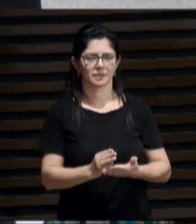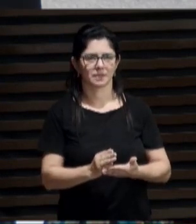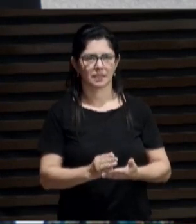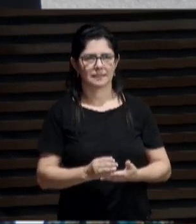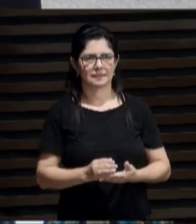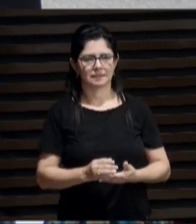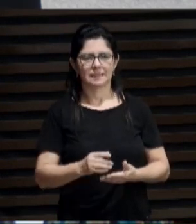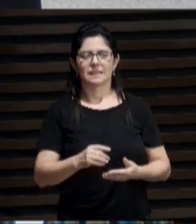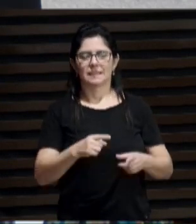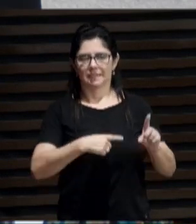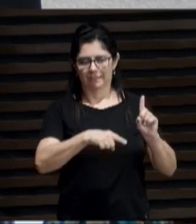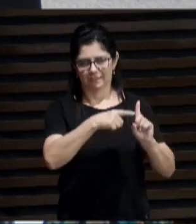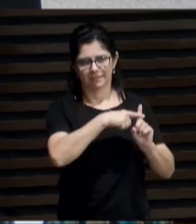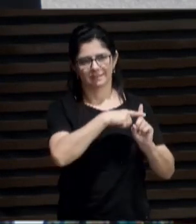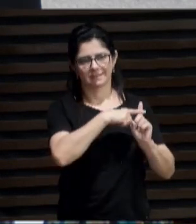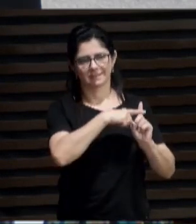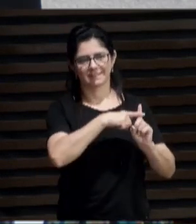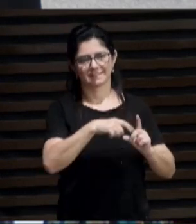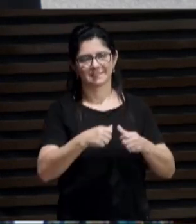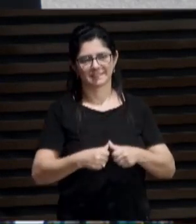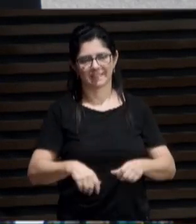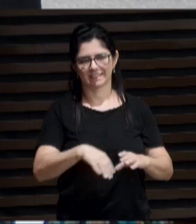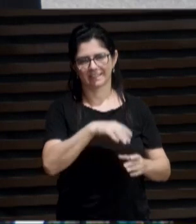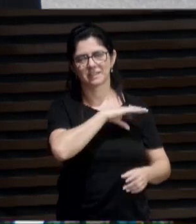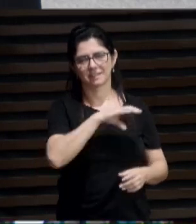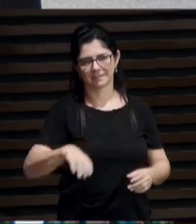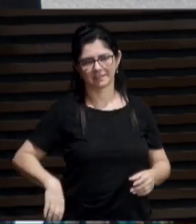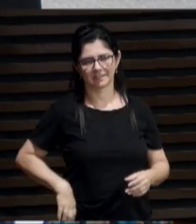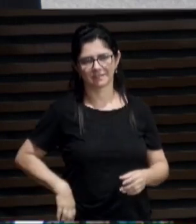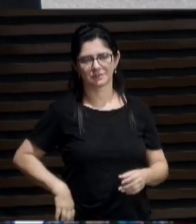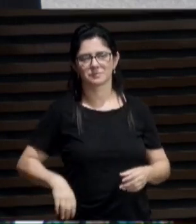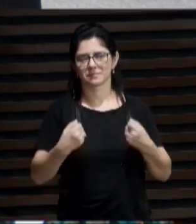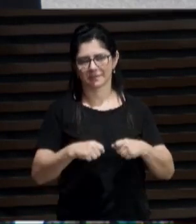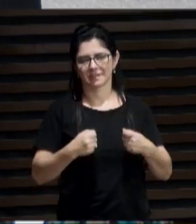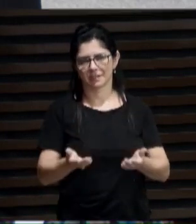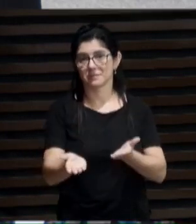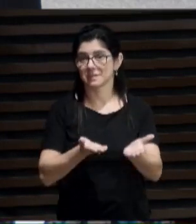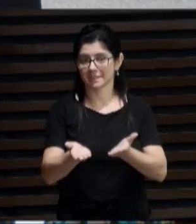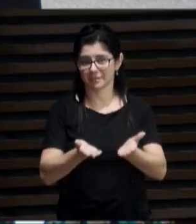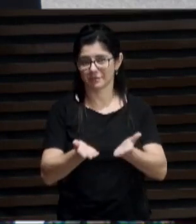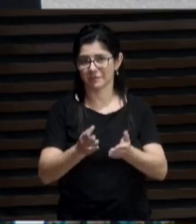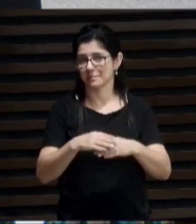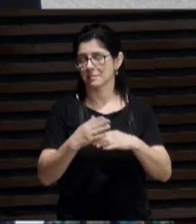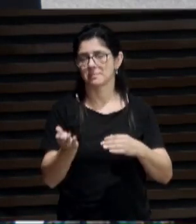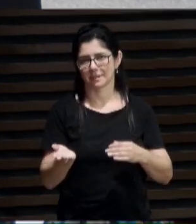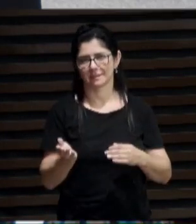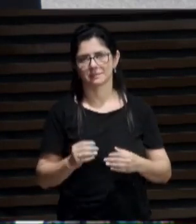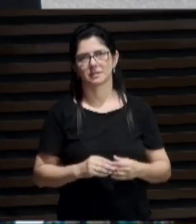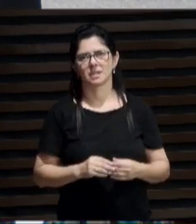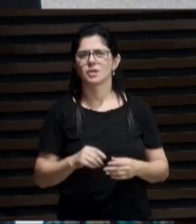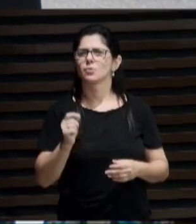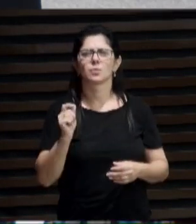um significado no meu dia a dia. Tem que servir para algo mais. E quando nós dizemos